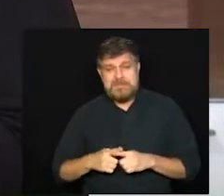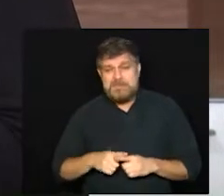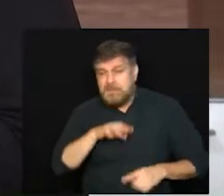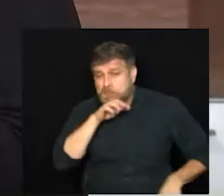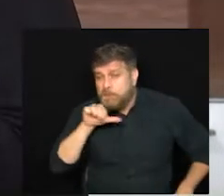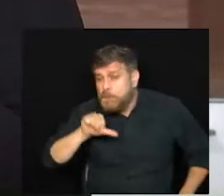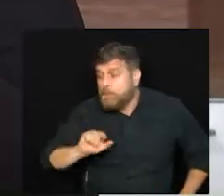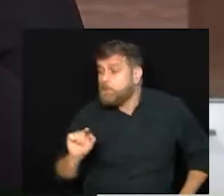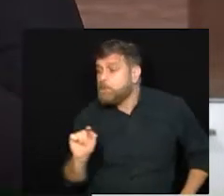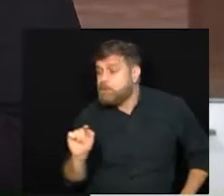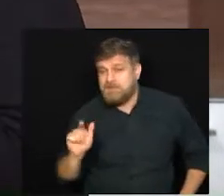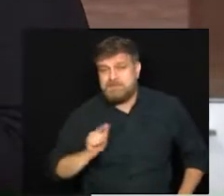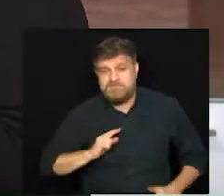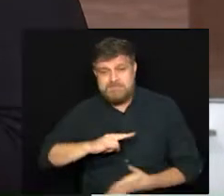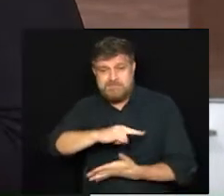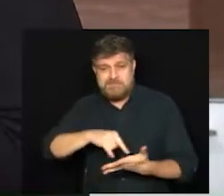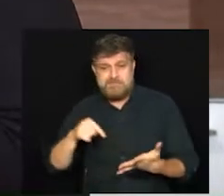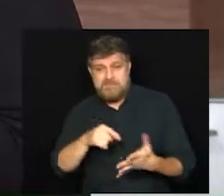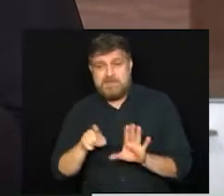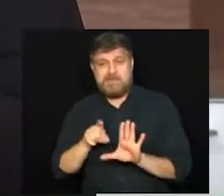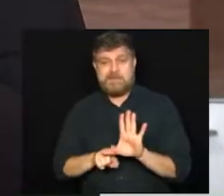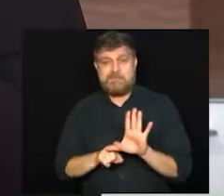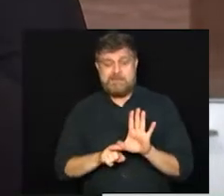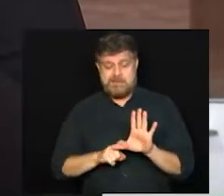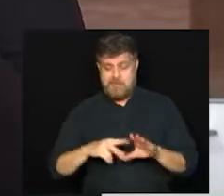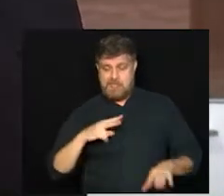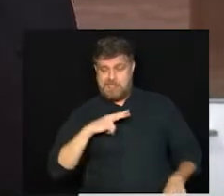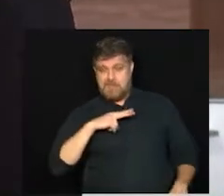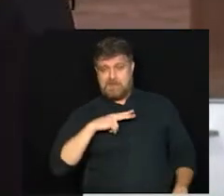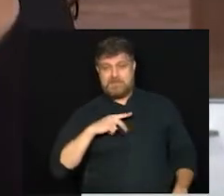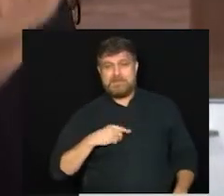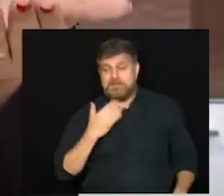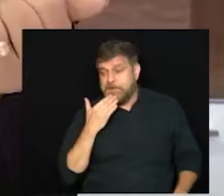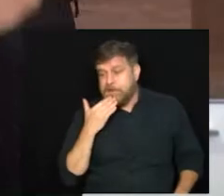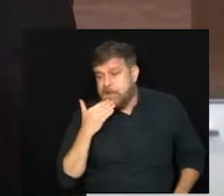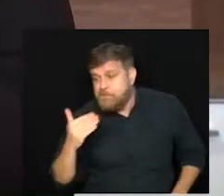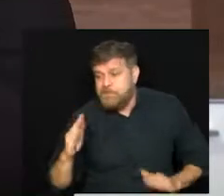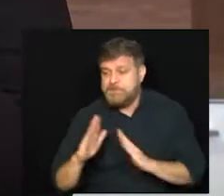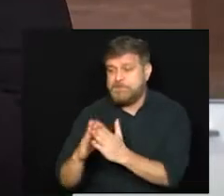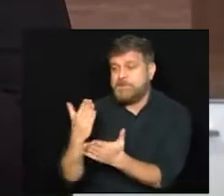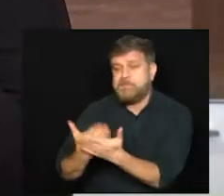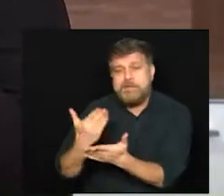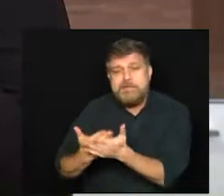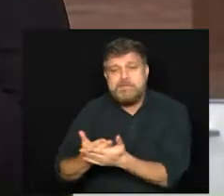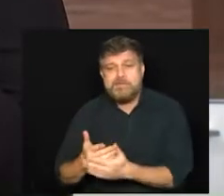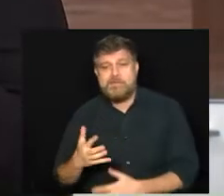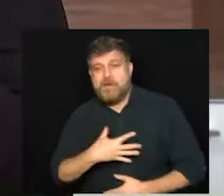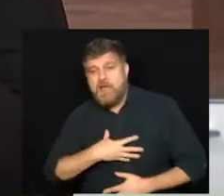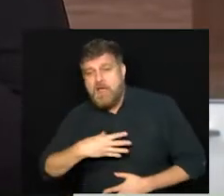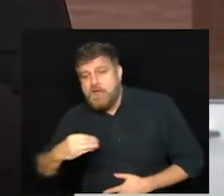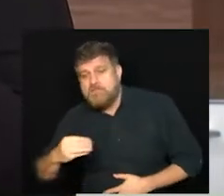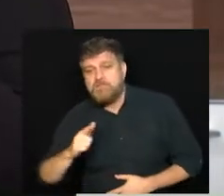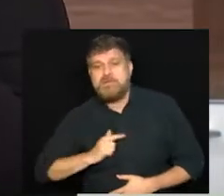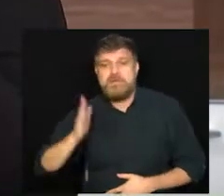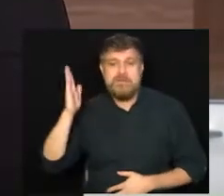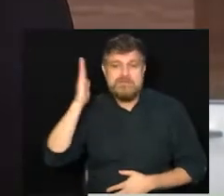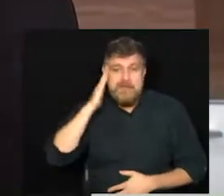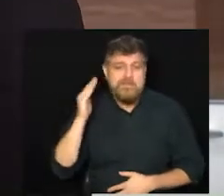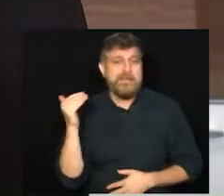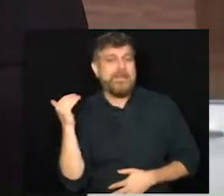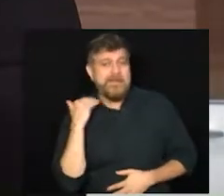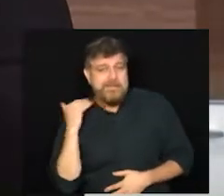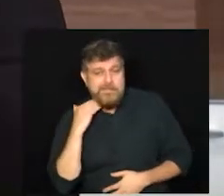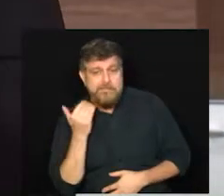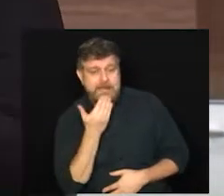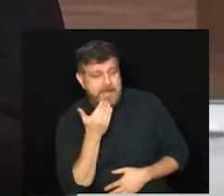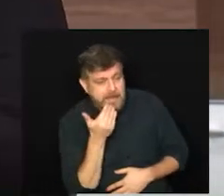nem sempre a documentação depende só de nós. A gente tem que pedir para a escola do nosso filho o informe de quando foi banco, para